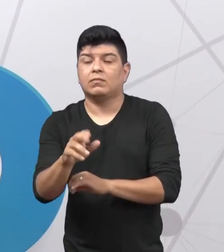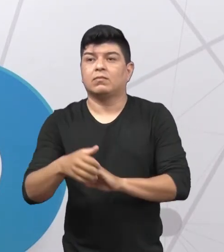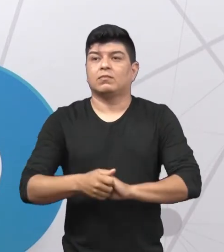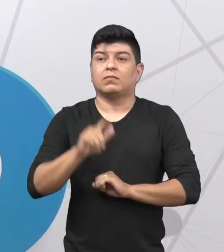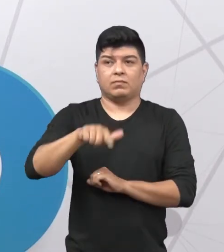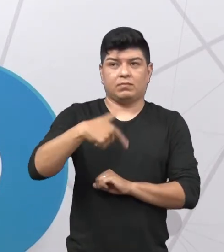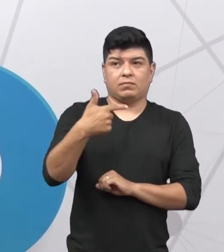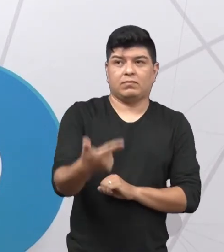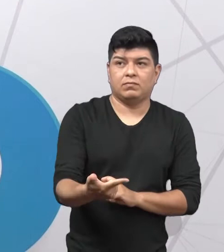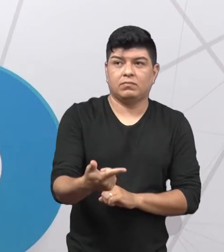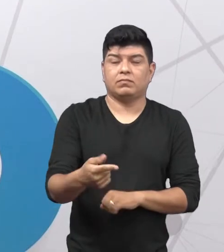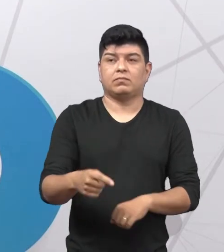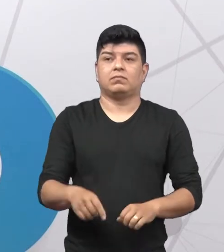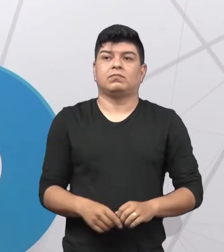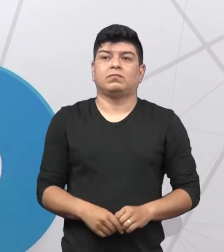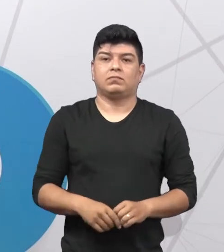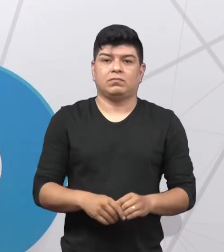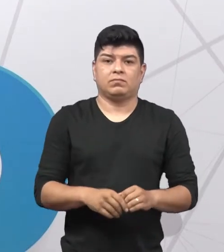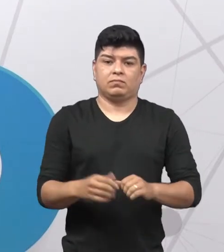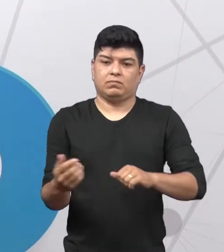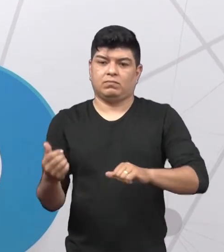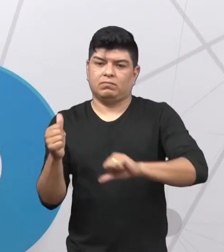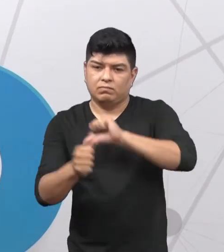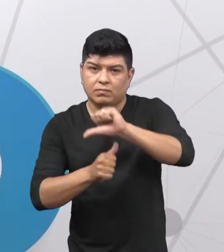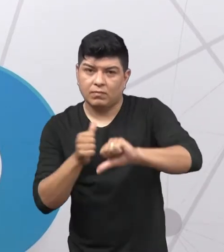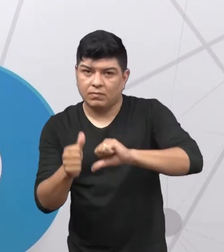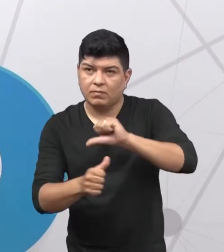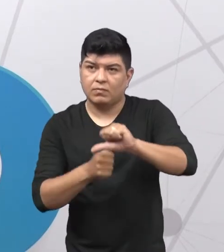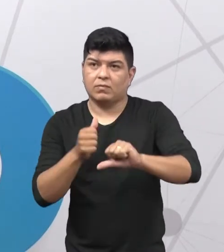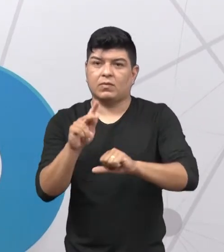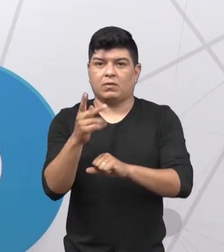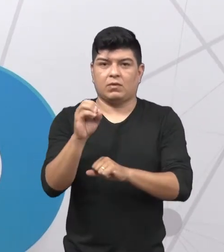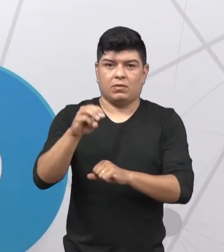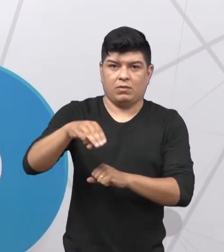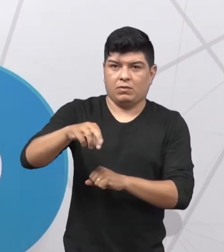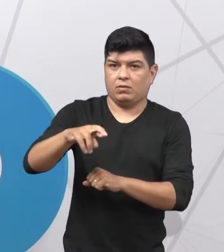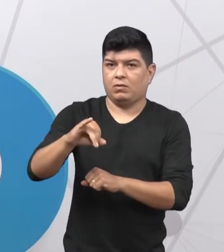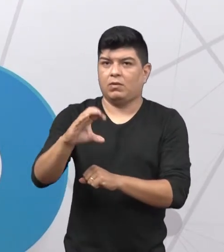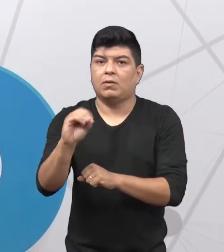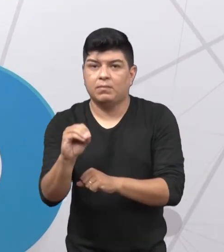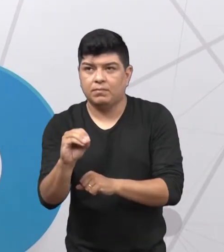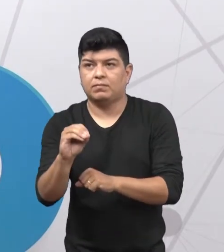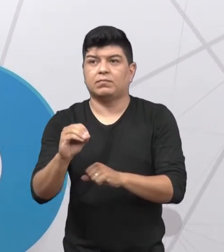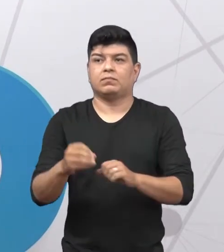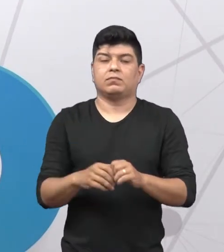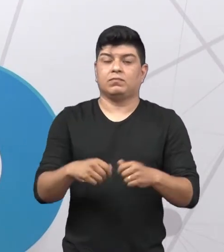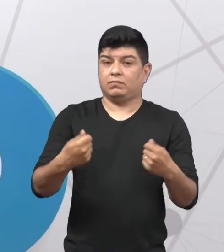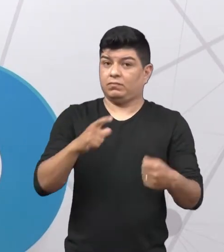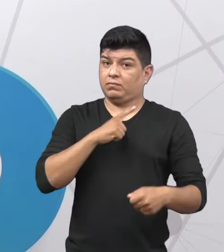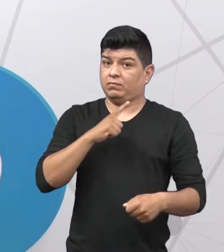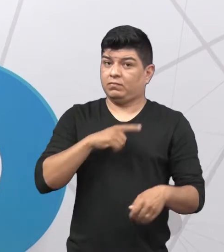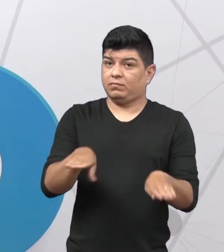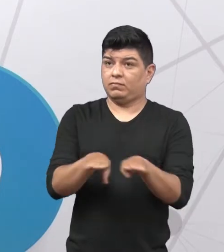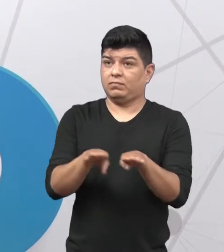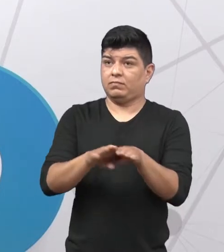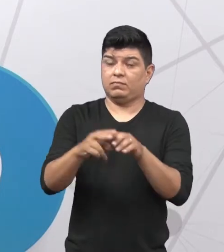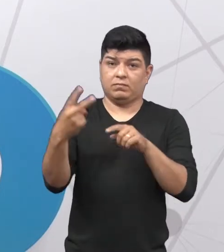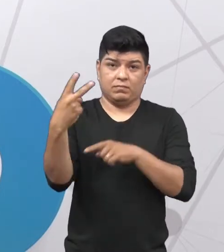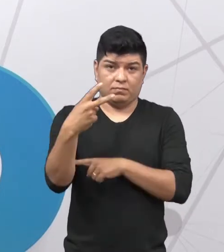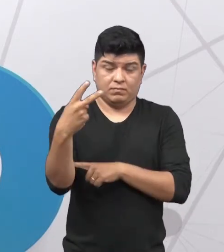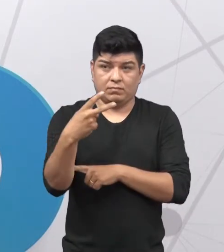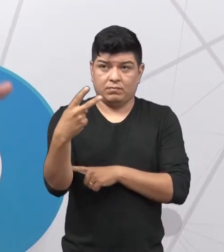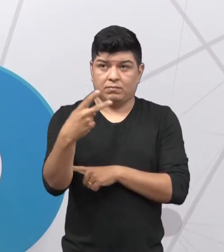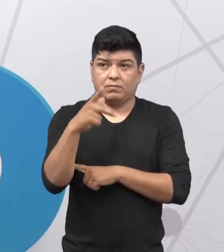Depois disso, nesse período de transição do período homérico para o período arcaico, nós tivemos também a segunda diáspora